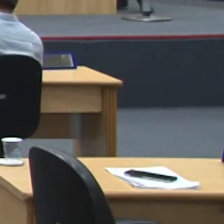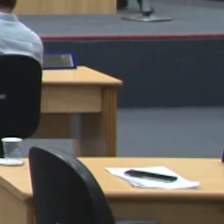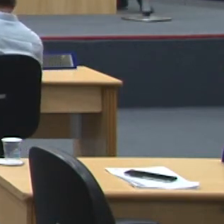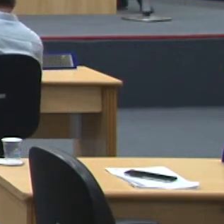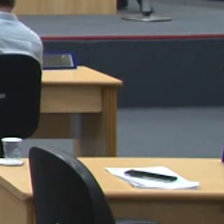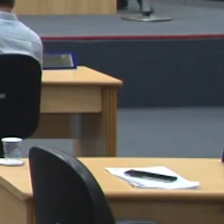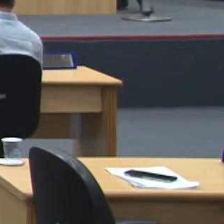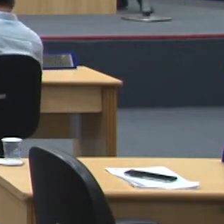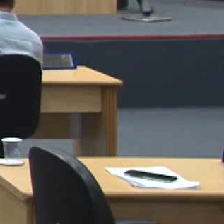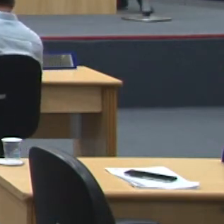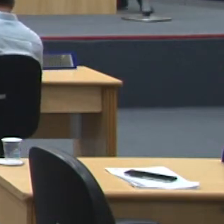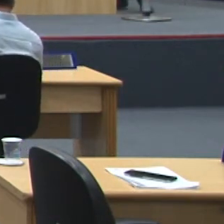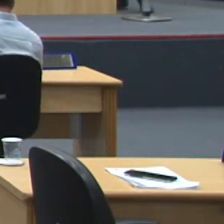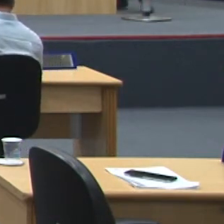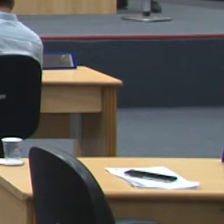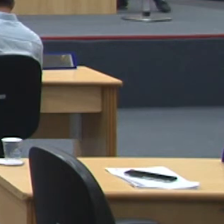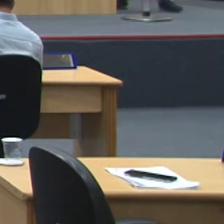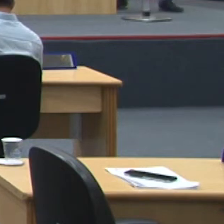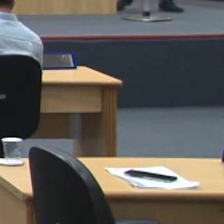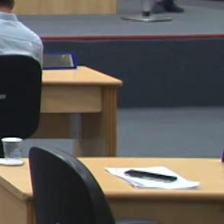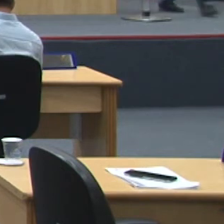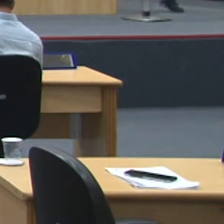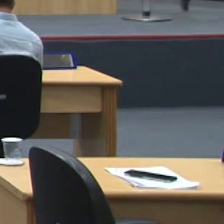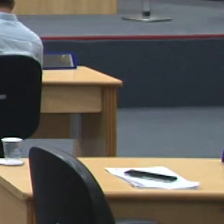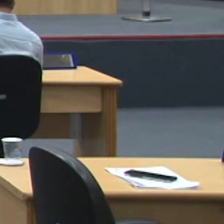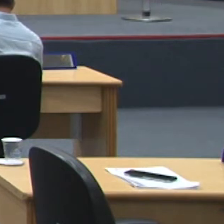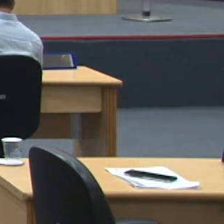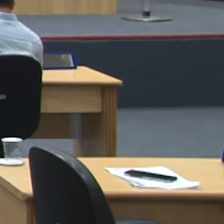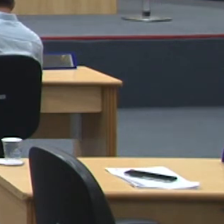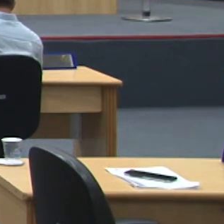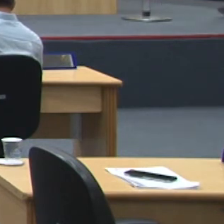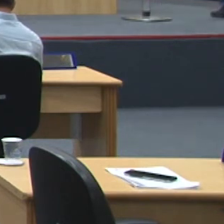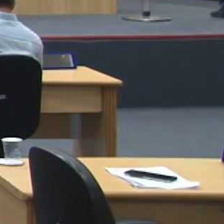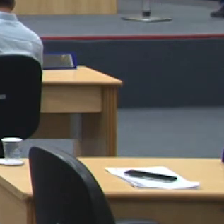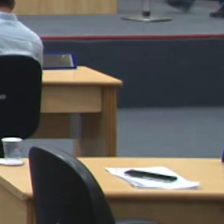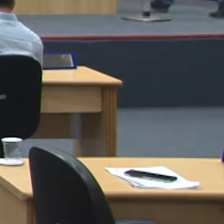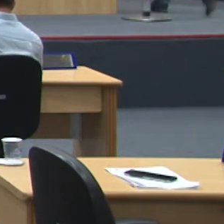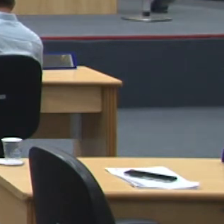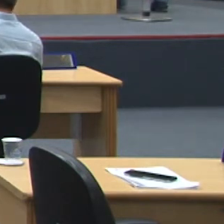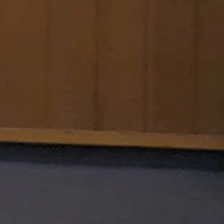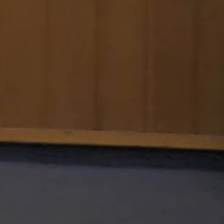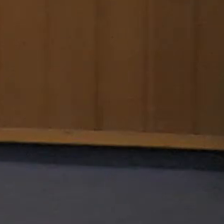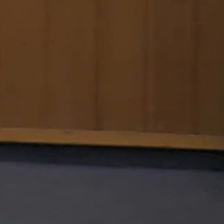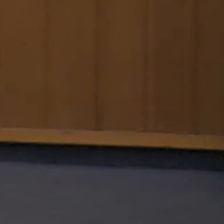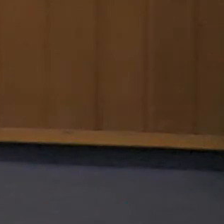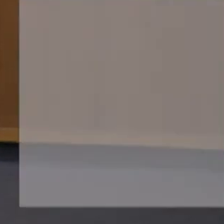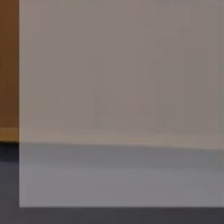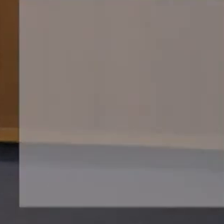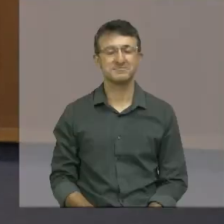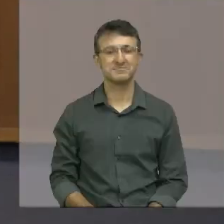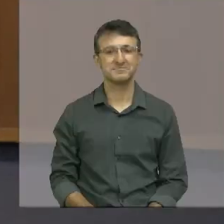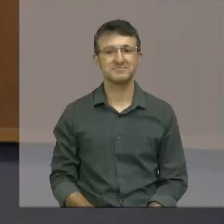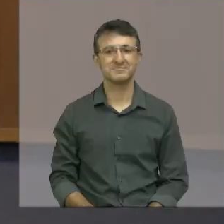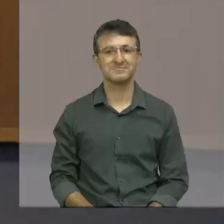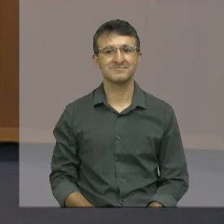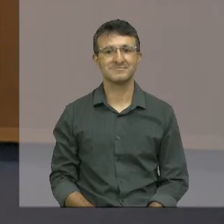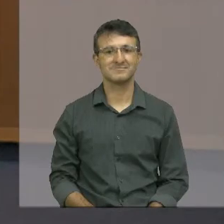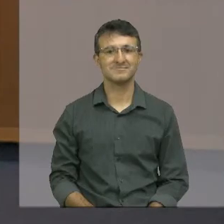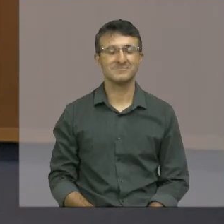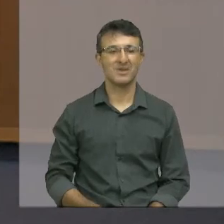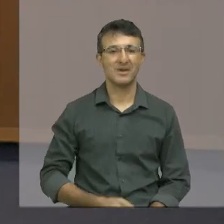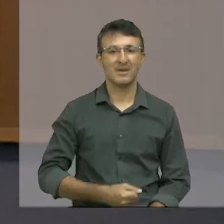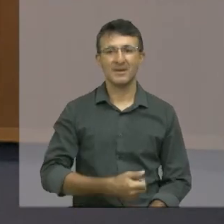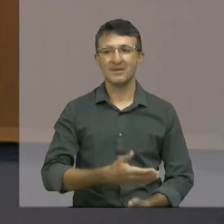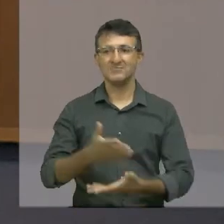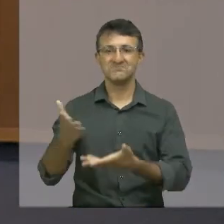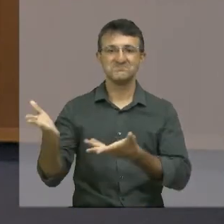encaminhar a votação pela bancada do PSDB e solicitar também todos os vereadores